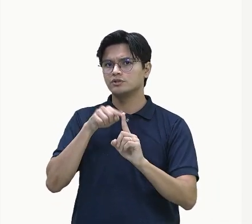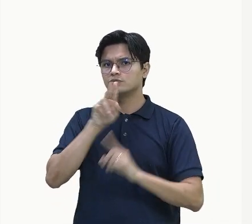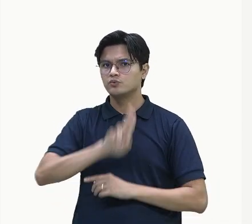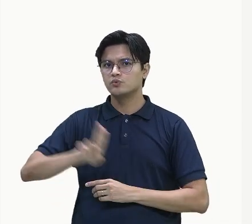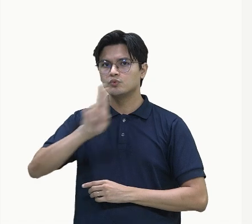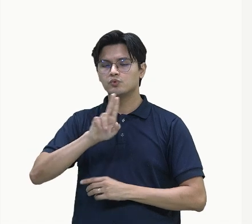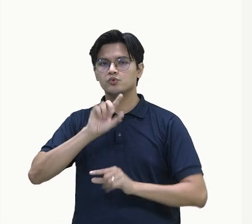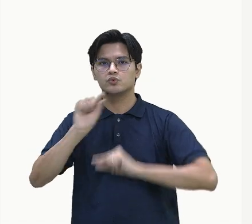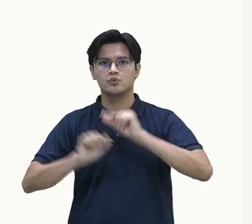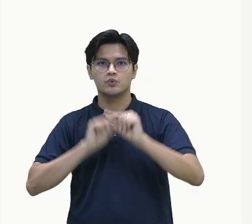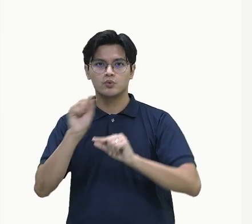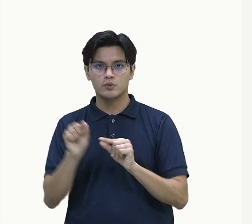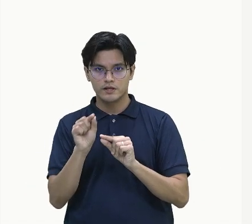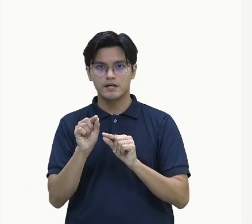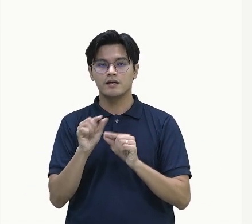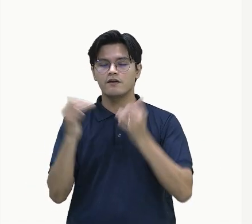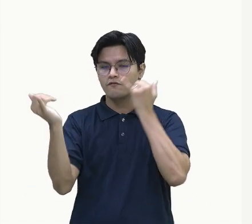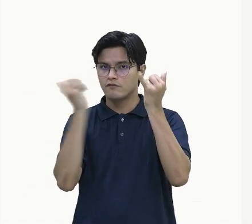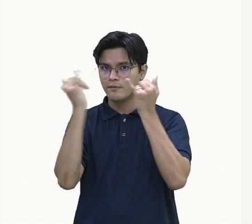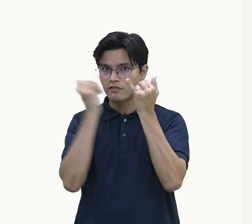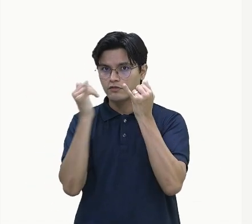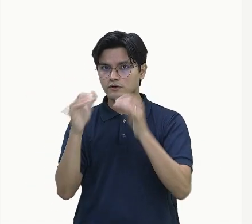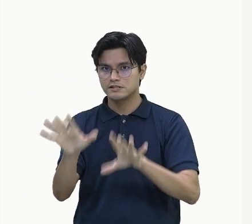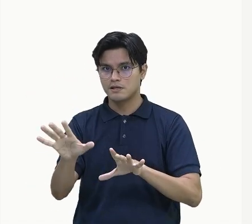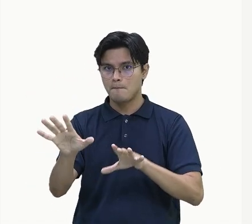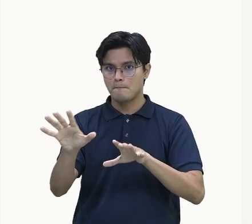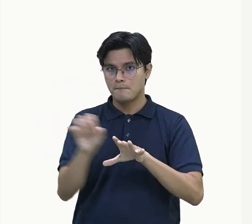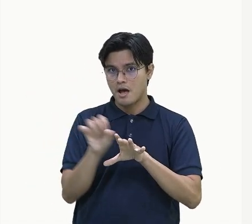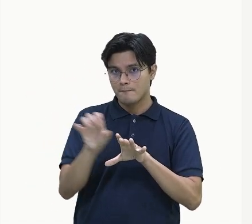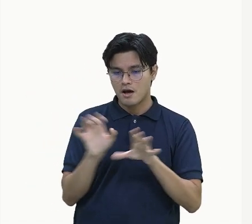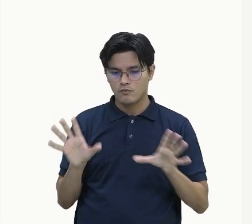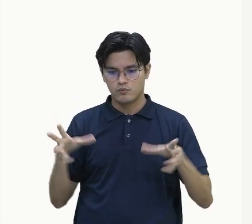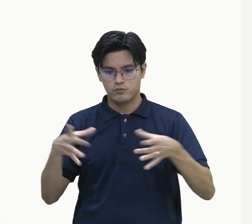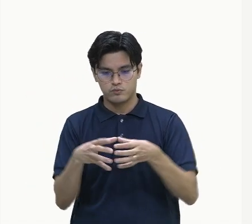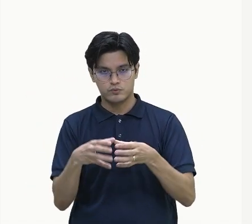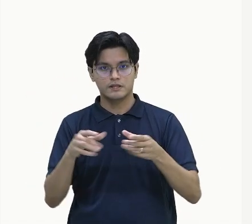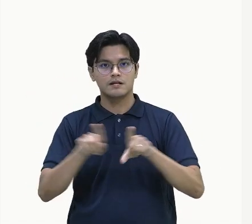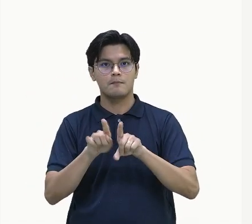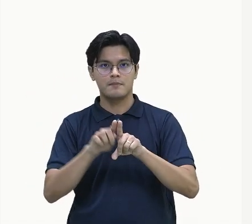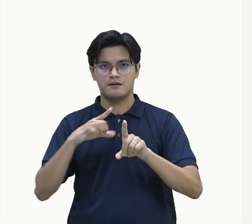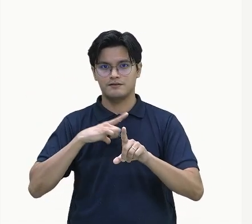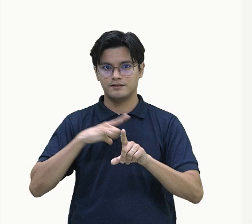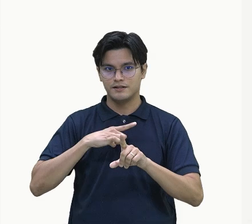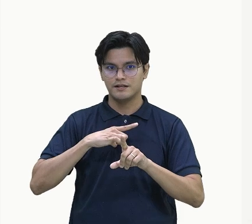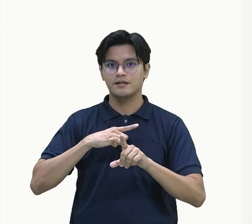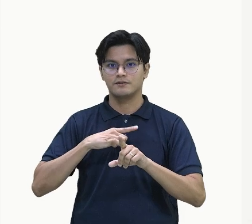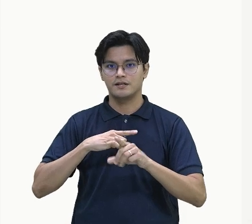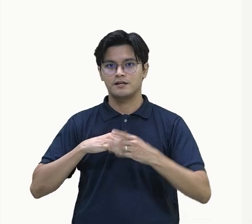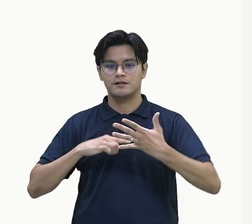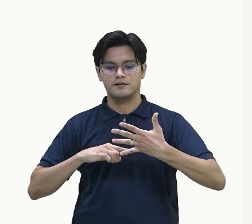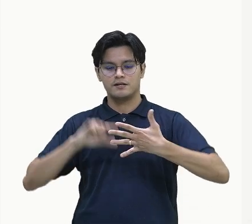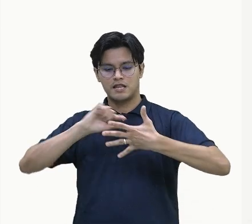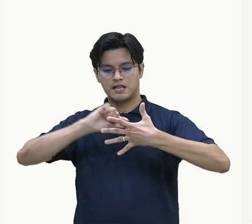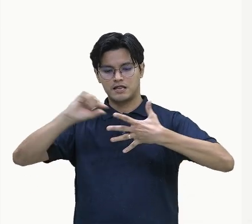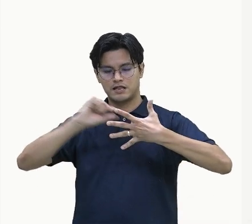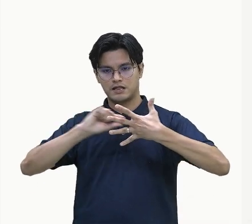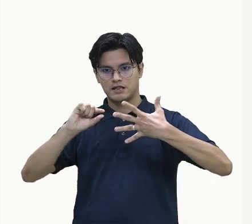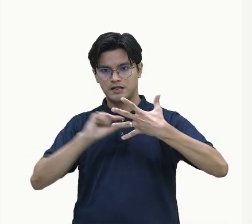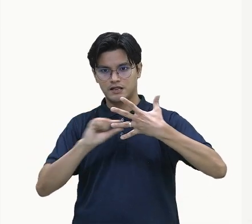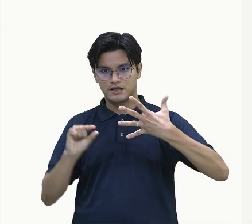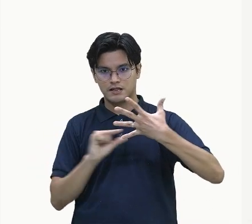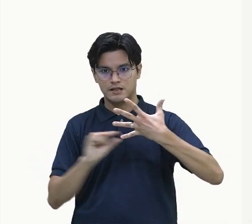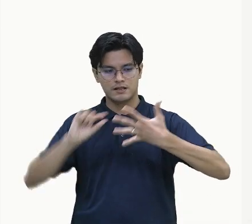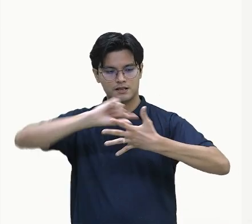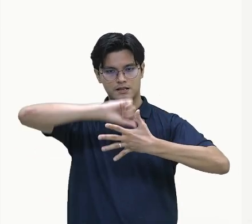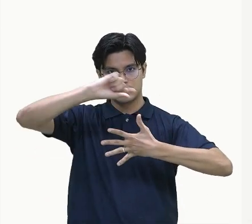informações recebidas. Também temos aí os dendritos, né? Dendritos, que são esses prolongamentos que